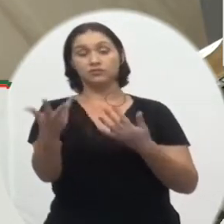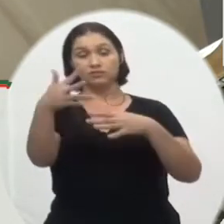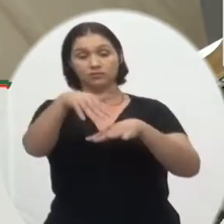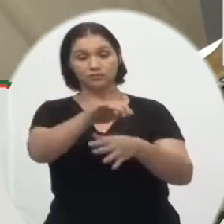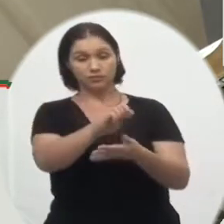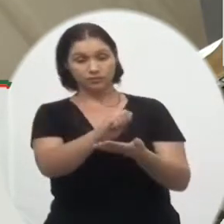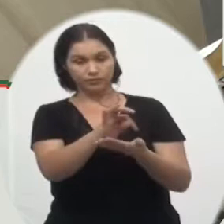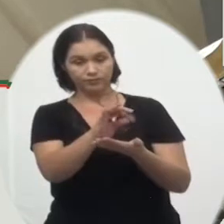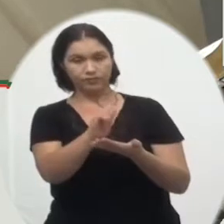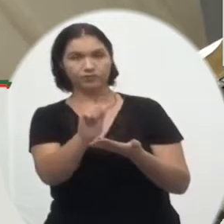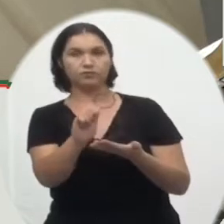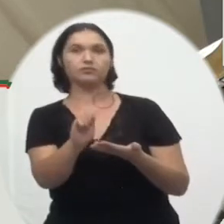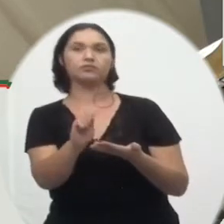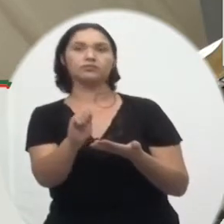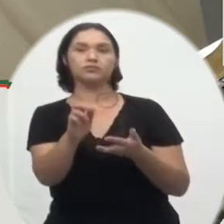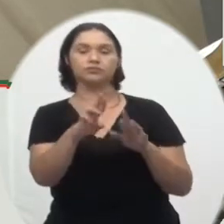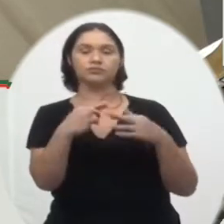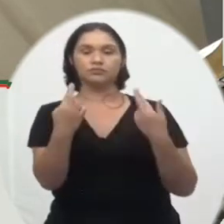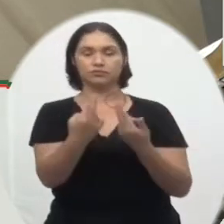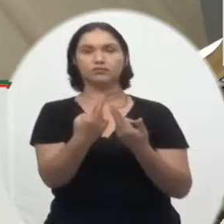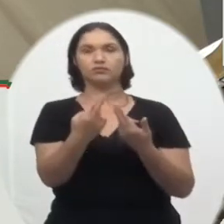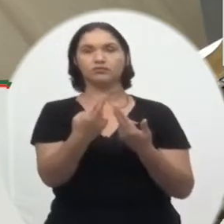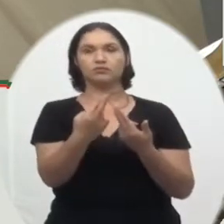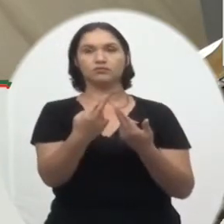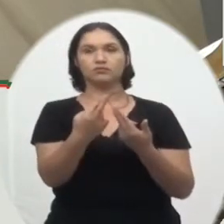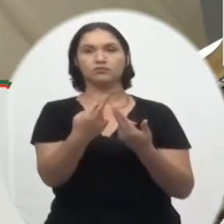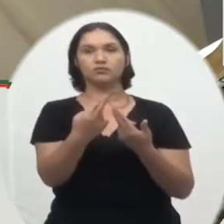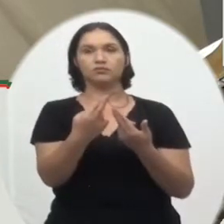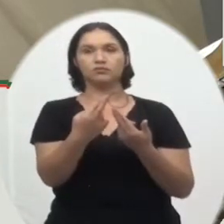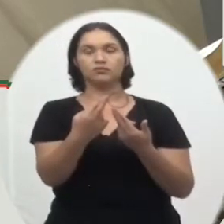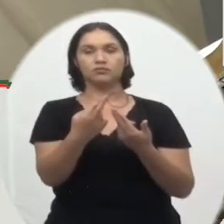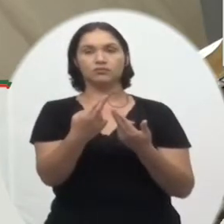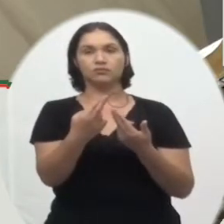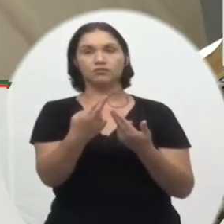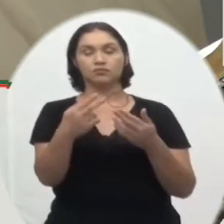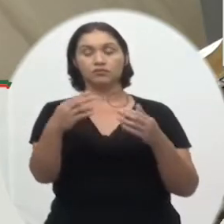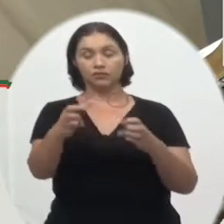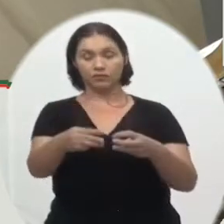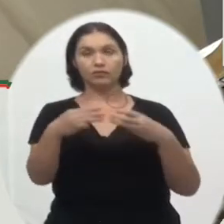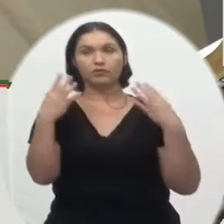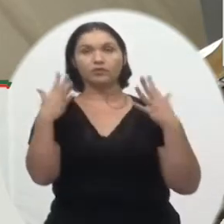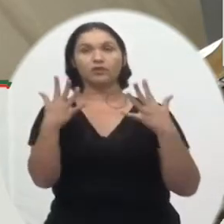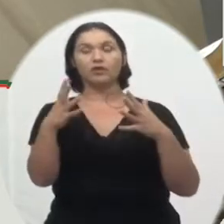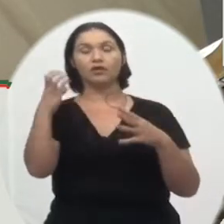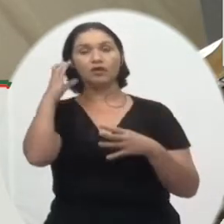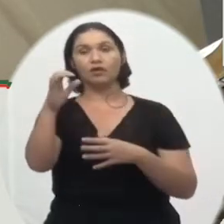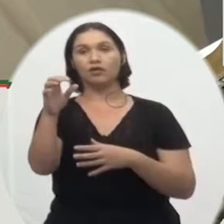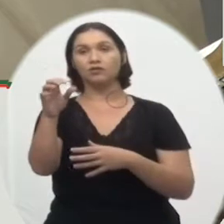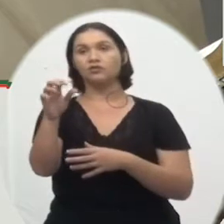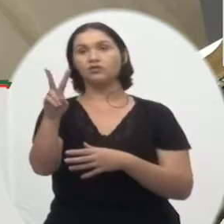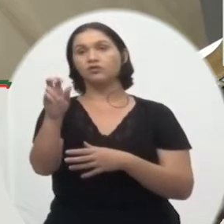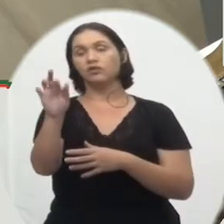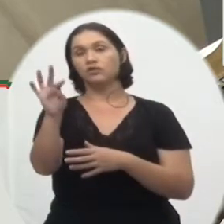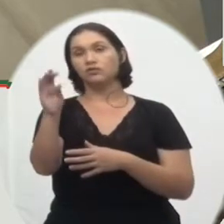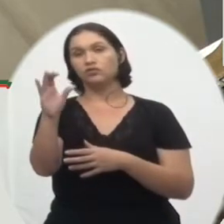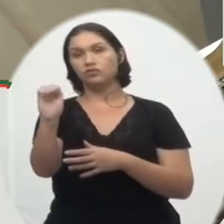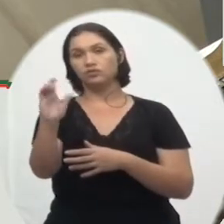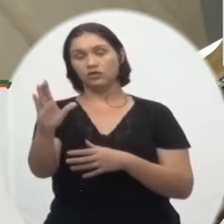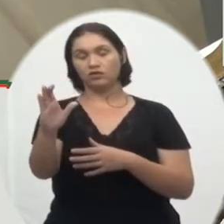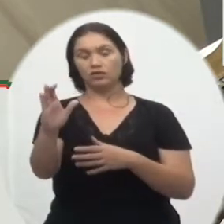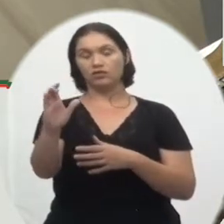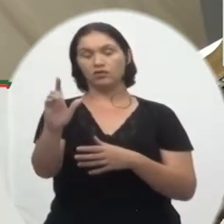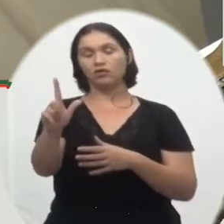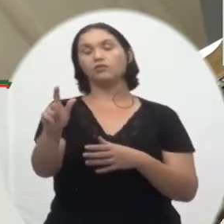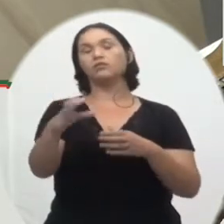desta sessão legislativa, moção de aplauso à Rádio Vertical com os nossos cumprimentos. Salas das sessões, 16